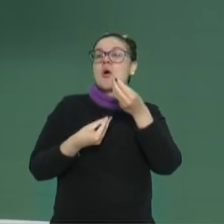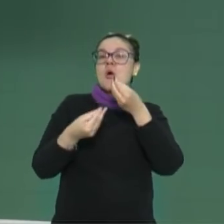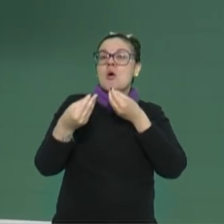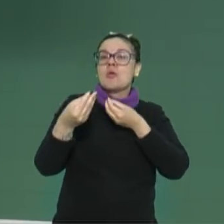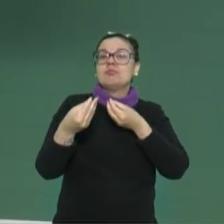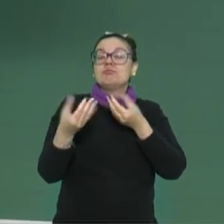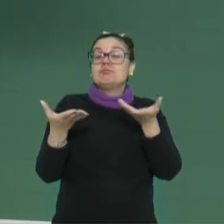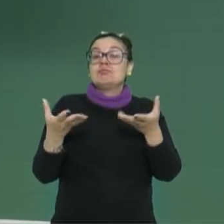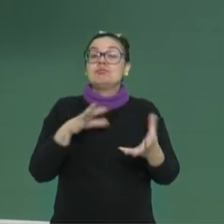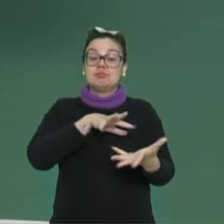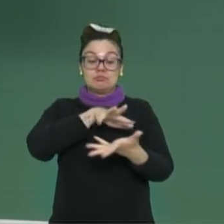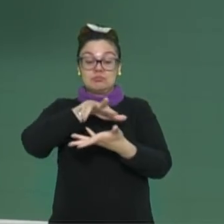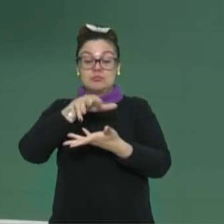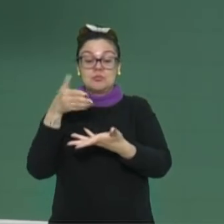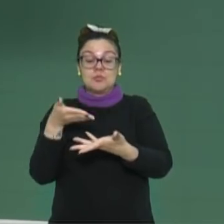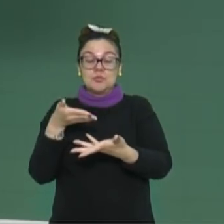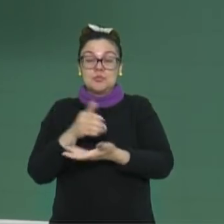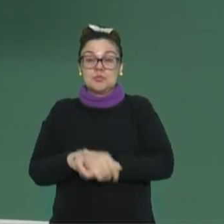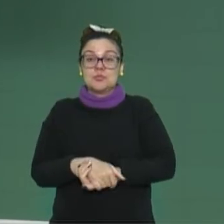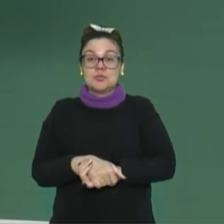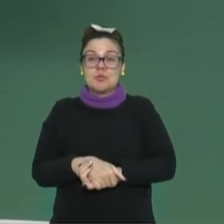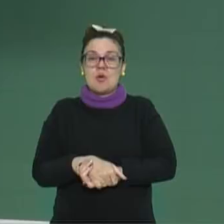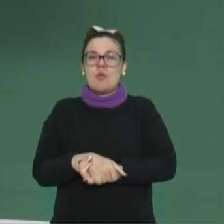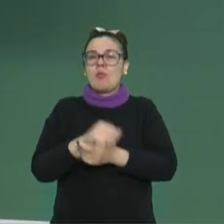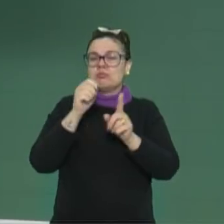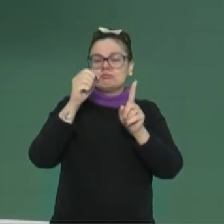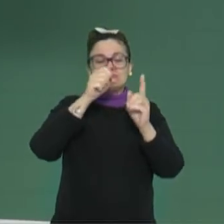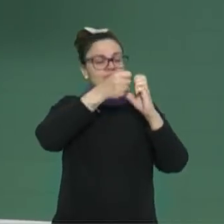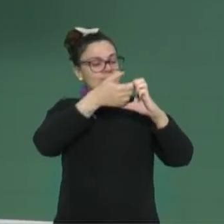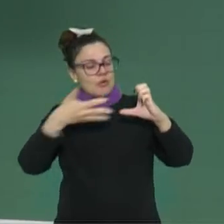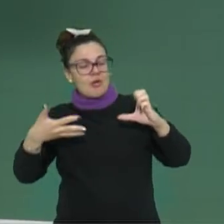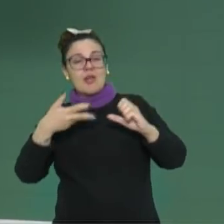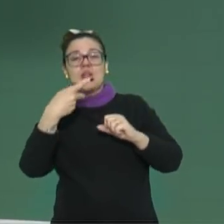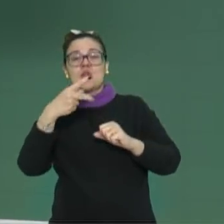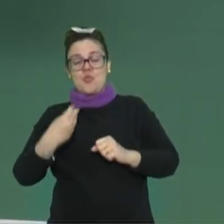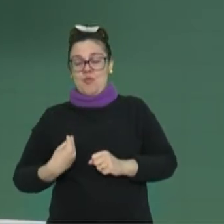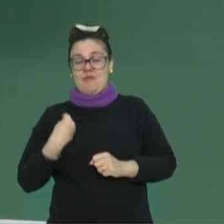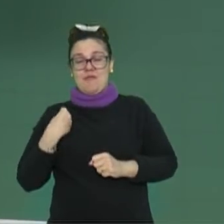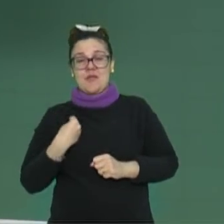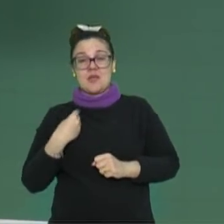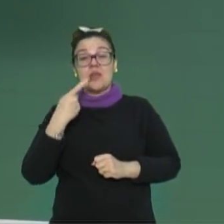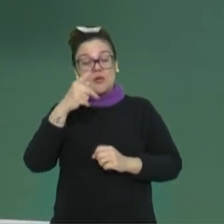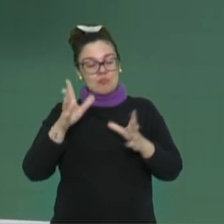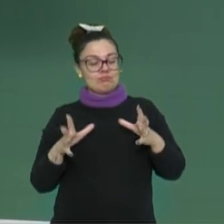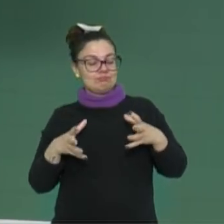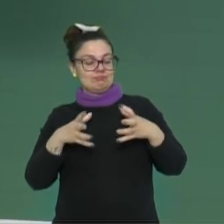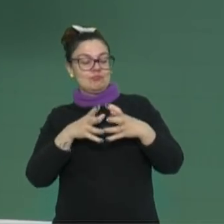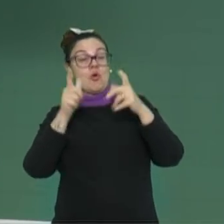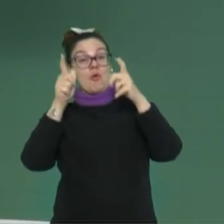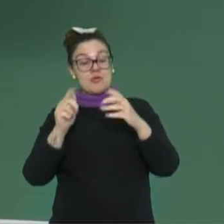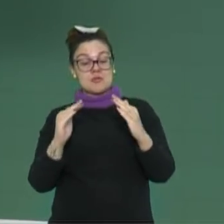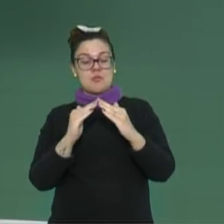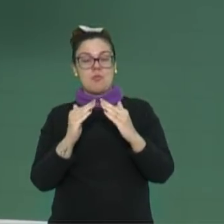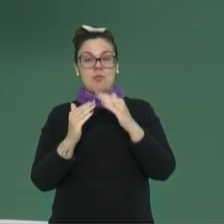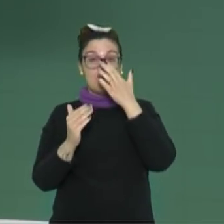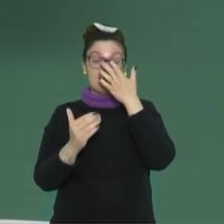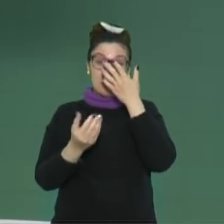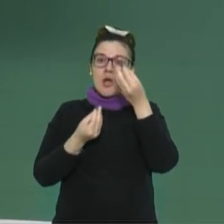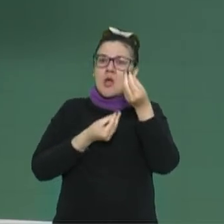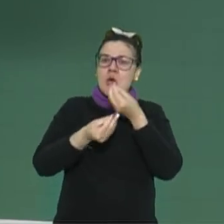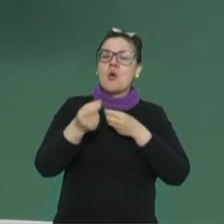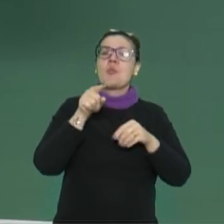mundo, Quais são as suas características? Qual é a característica da sua comunidade? Em que mundo você